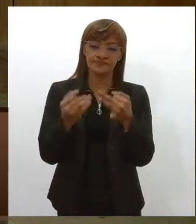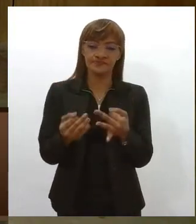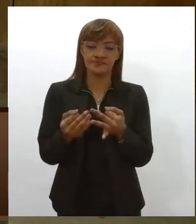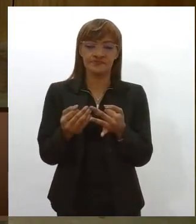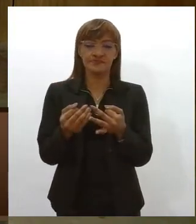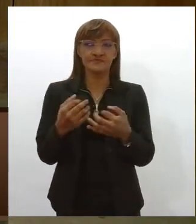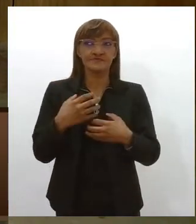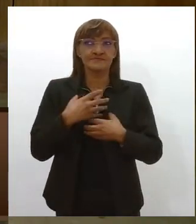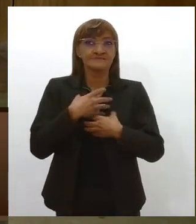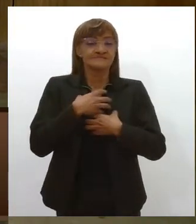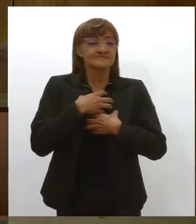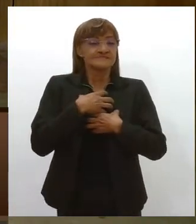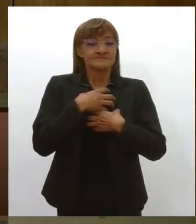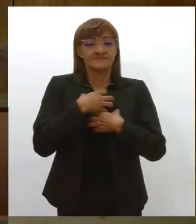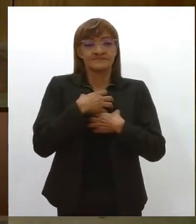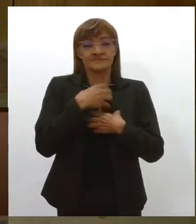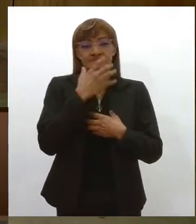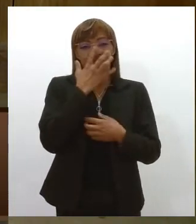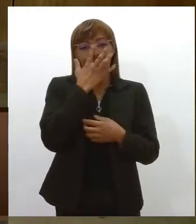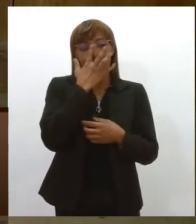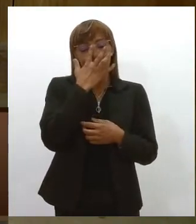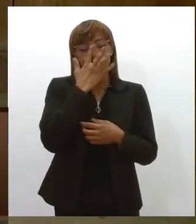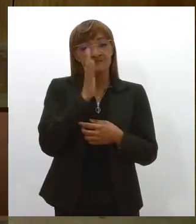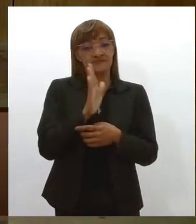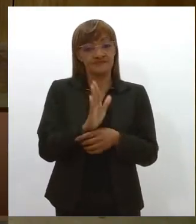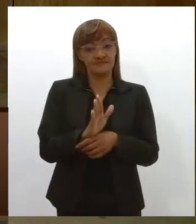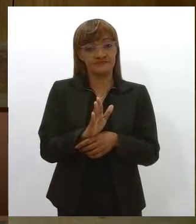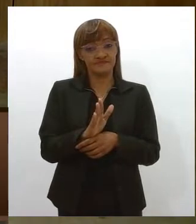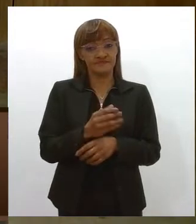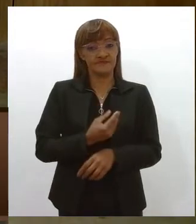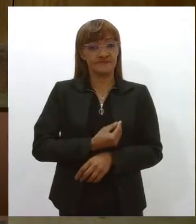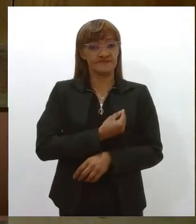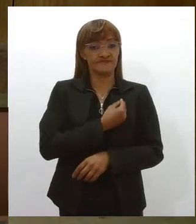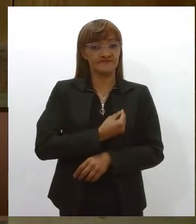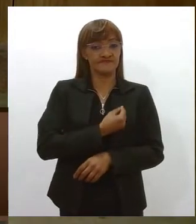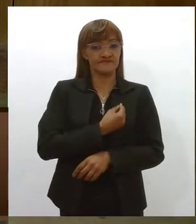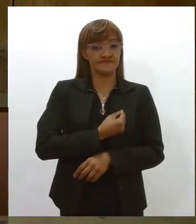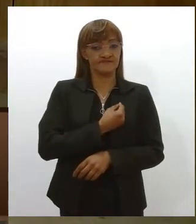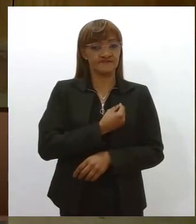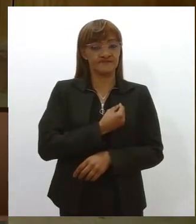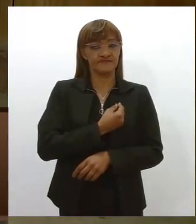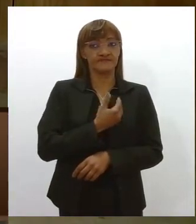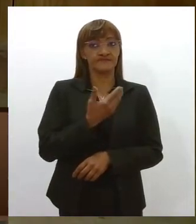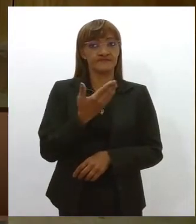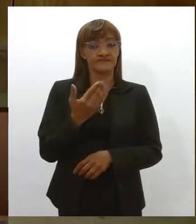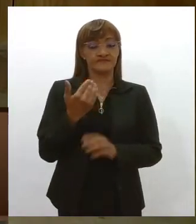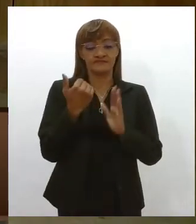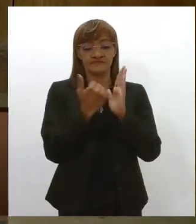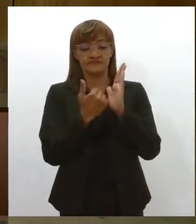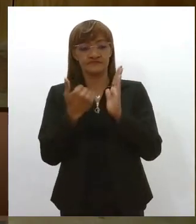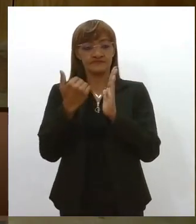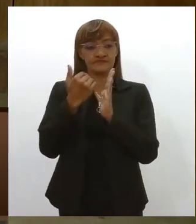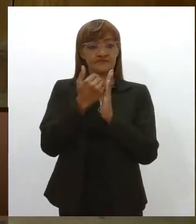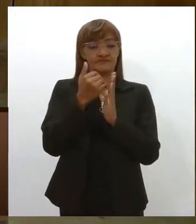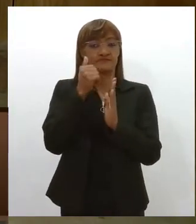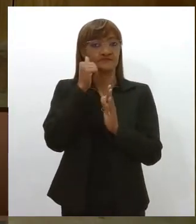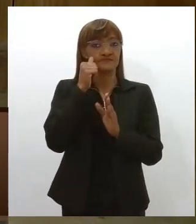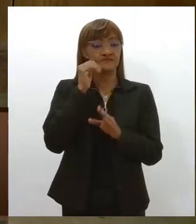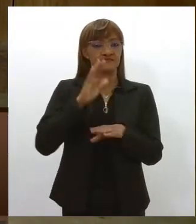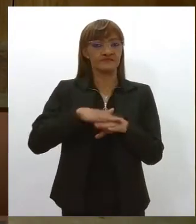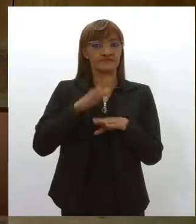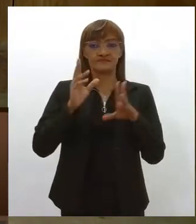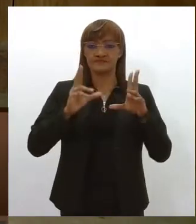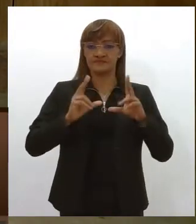sensação de estar no parlamento e não votada de qualquer jeito, votada como a mulher mais votada de Sergipe nessa